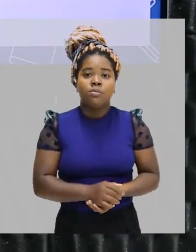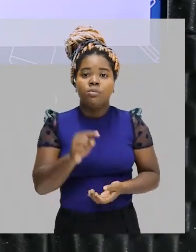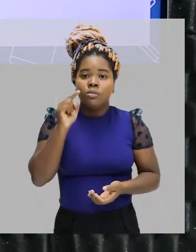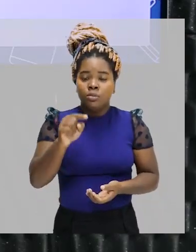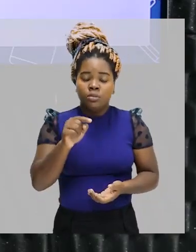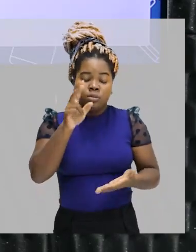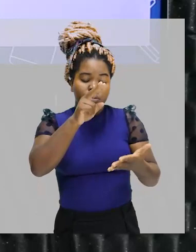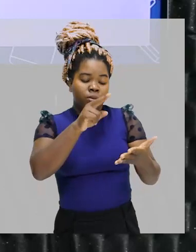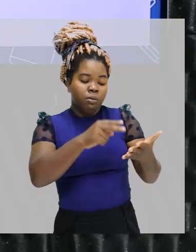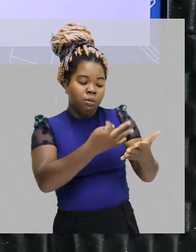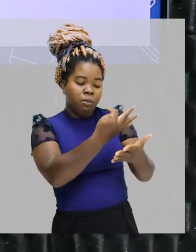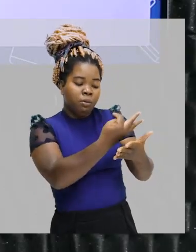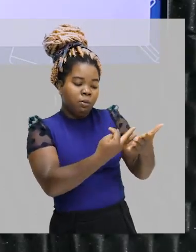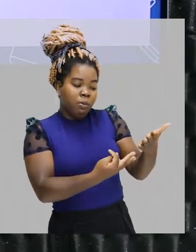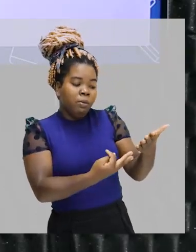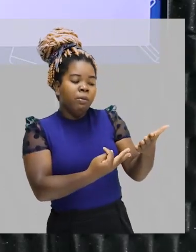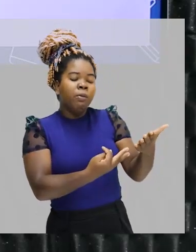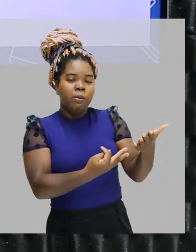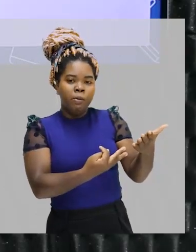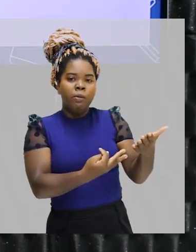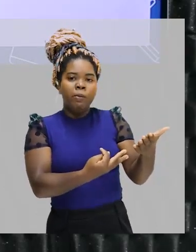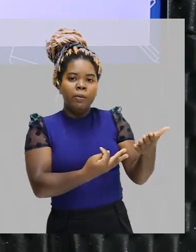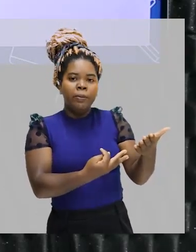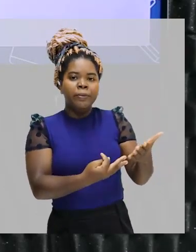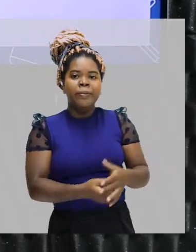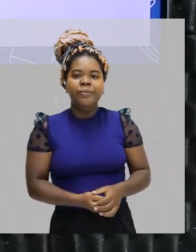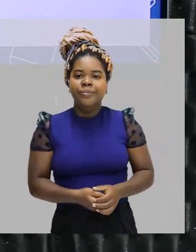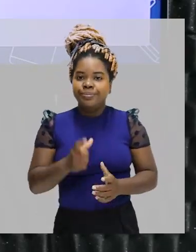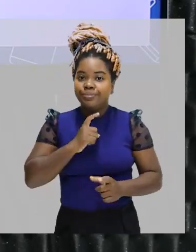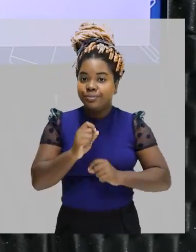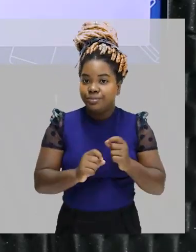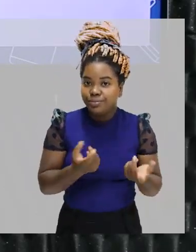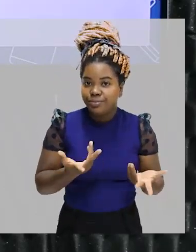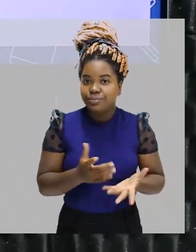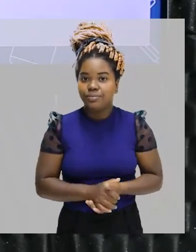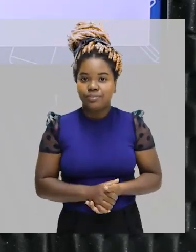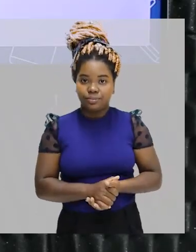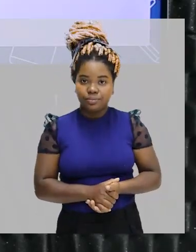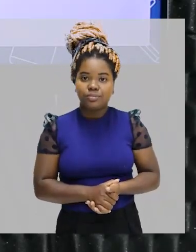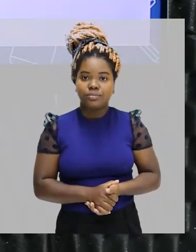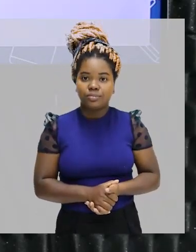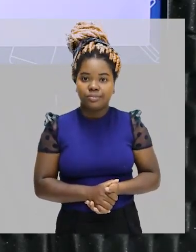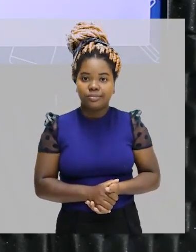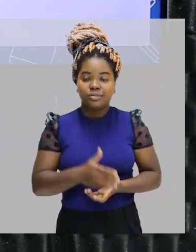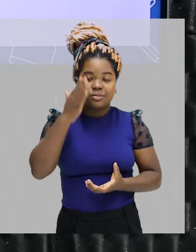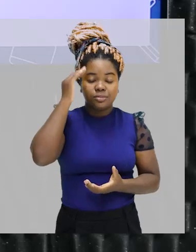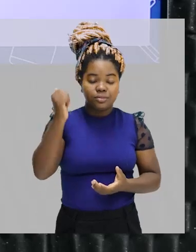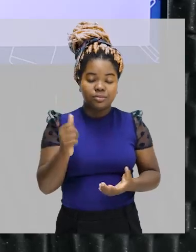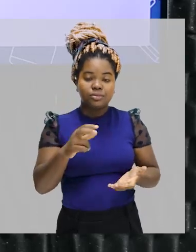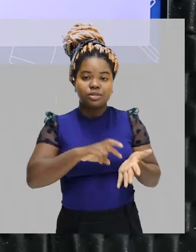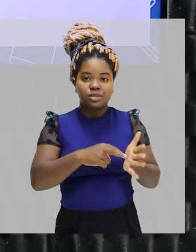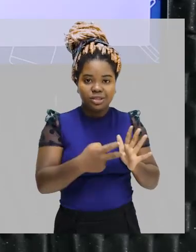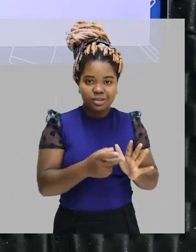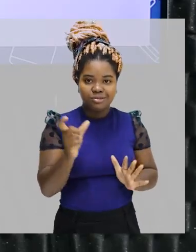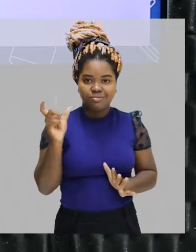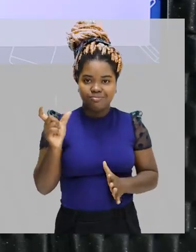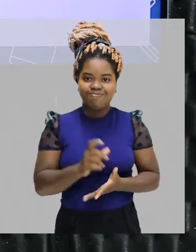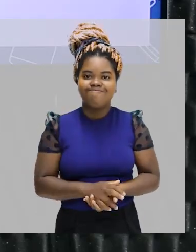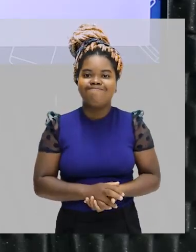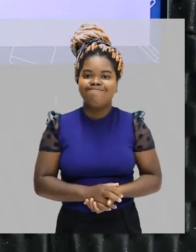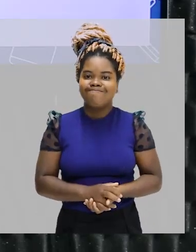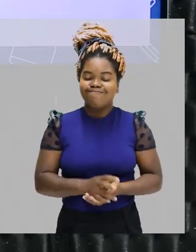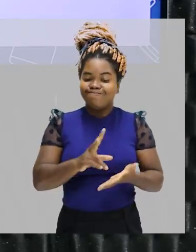texto, quando você for fazer uma interpretação textual, você tenha esse domínio do significado das palavras, ok? Esse